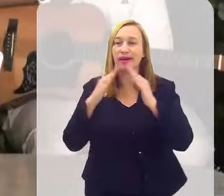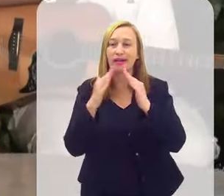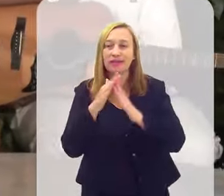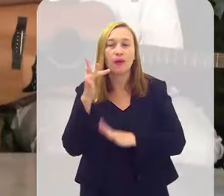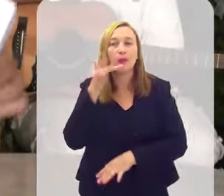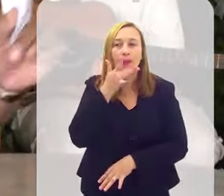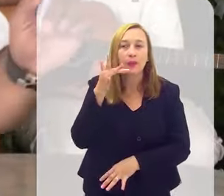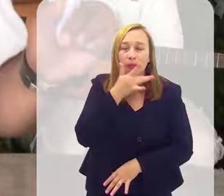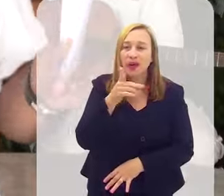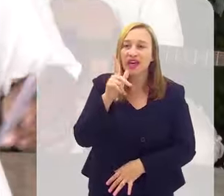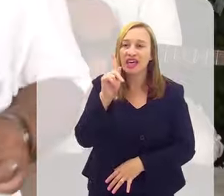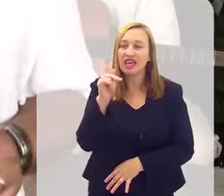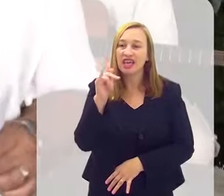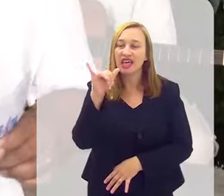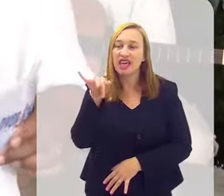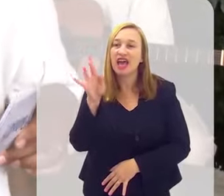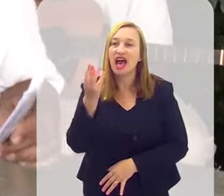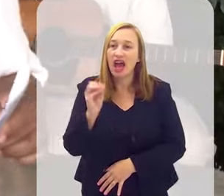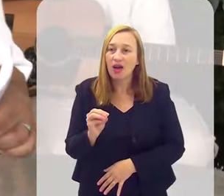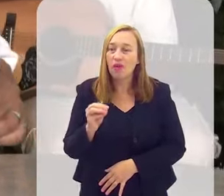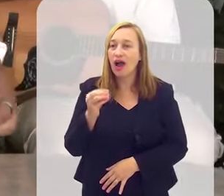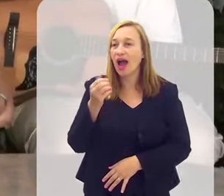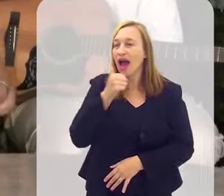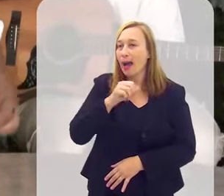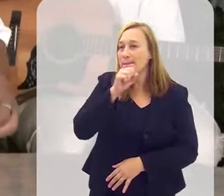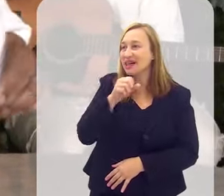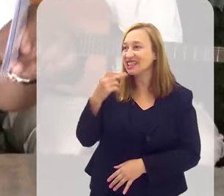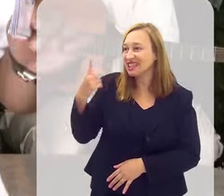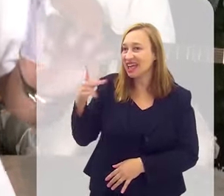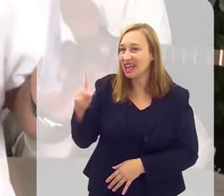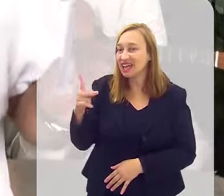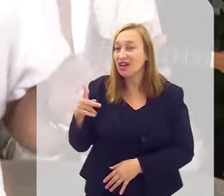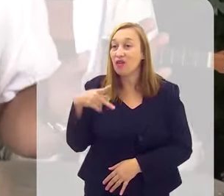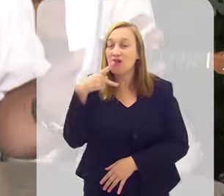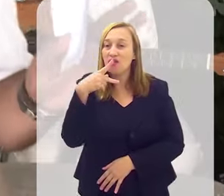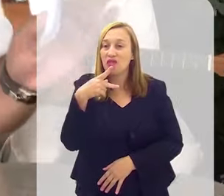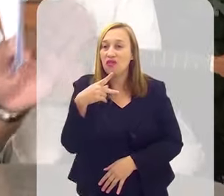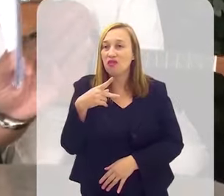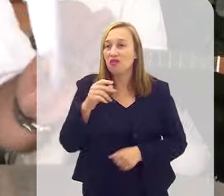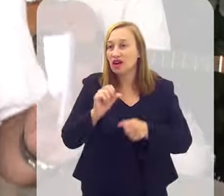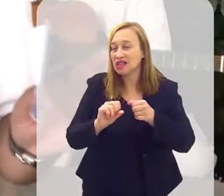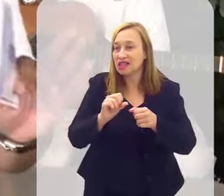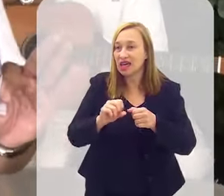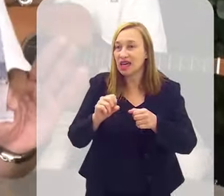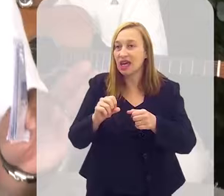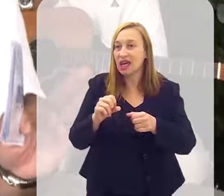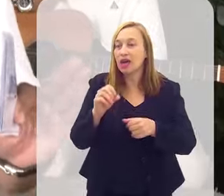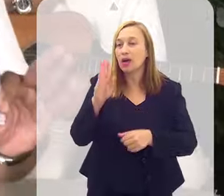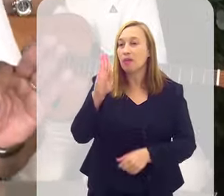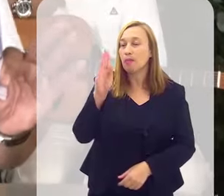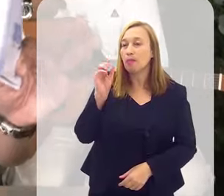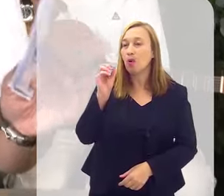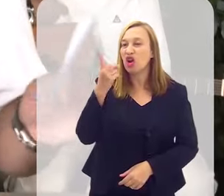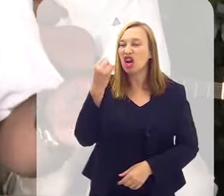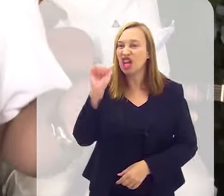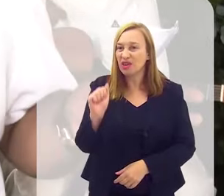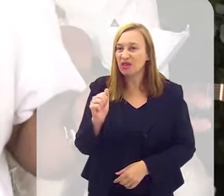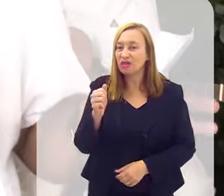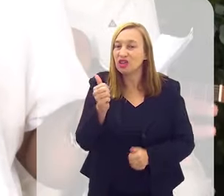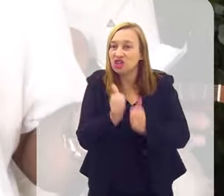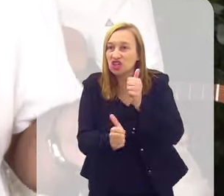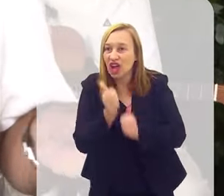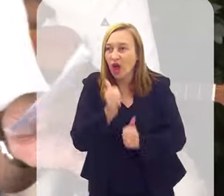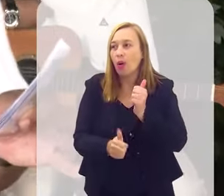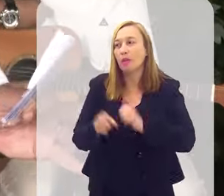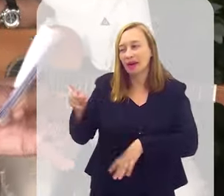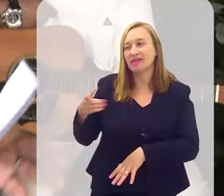nossos amigos na casa do Jucá na casa do Iago Cleiton que a mãe dele falou vou fazer bolinho de arroz